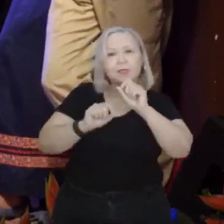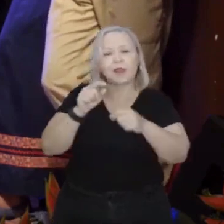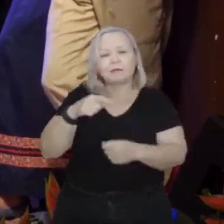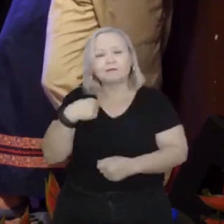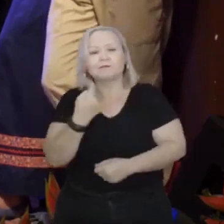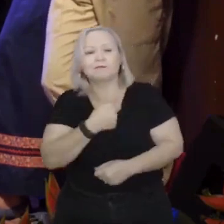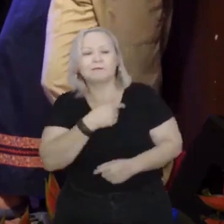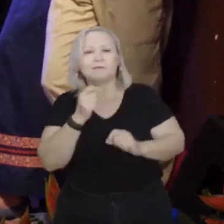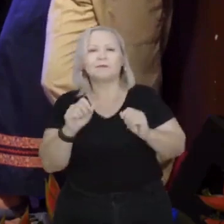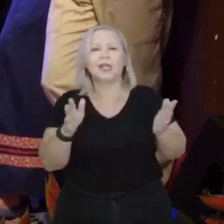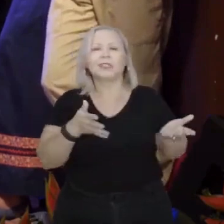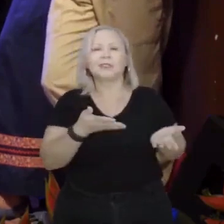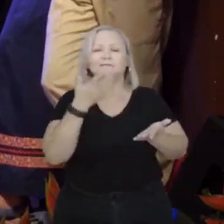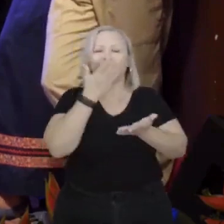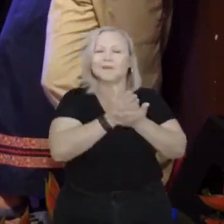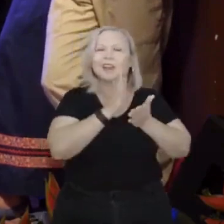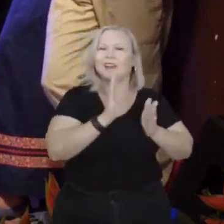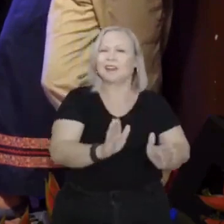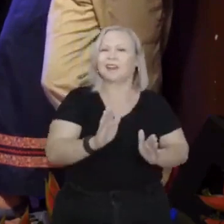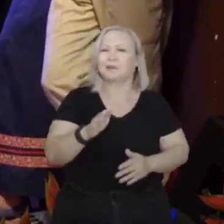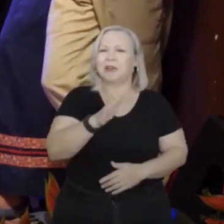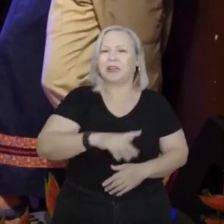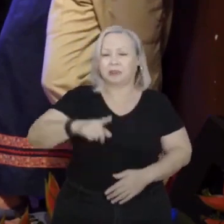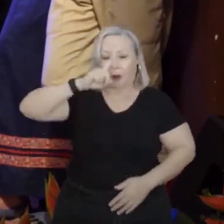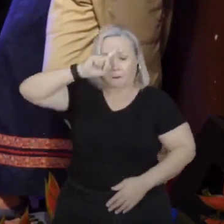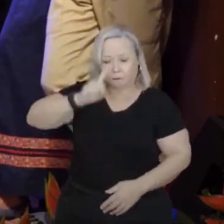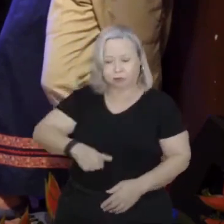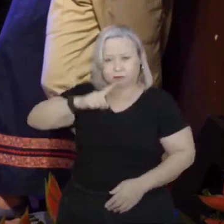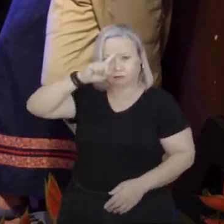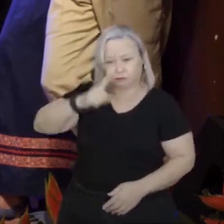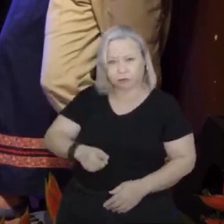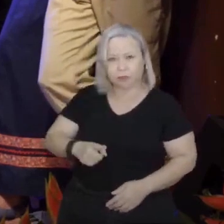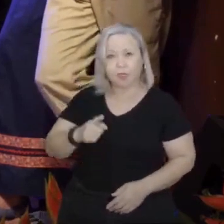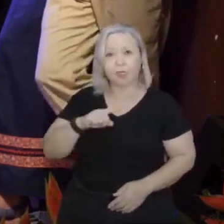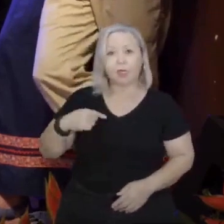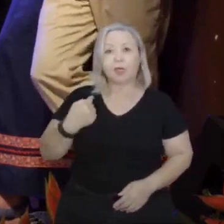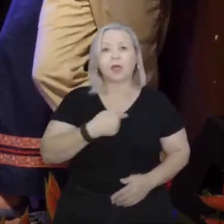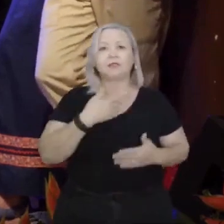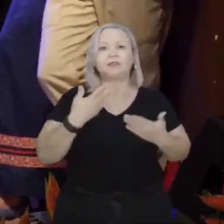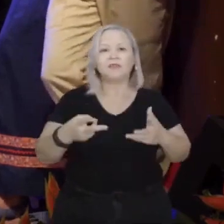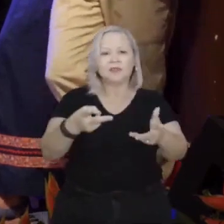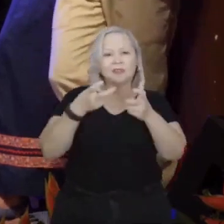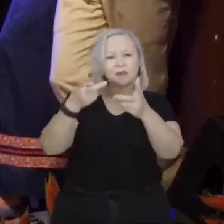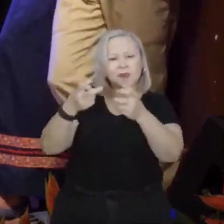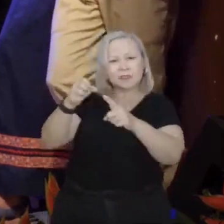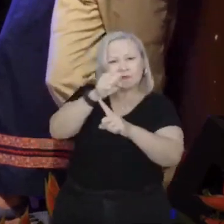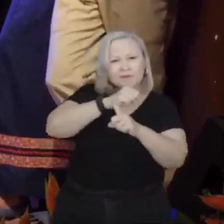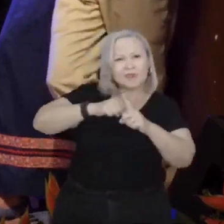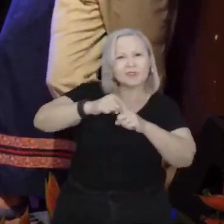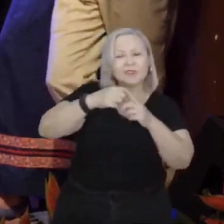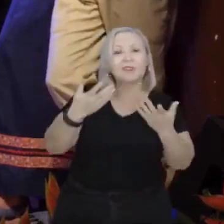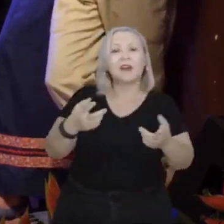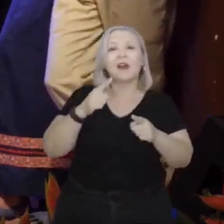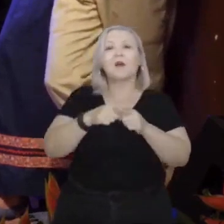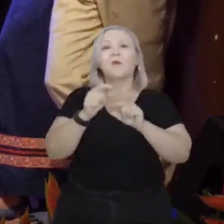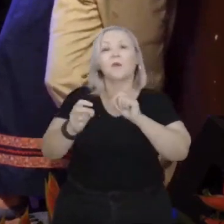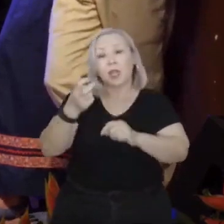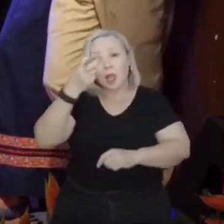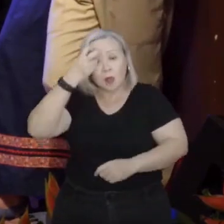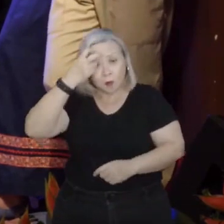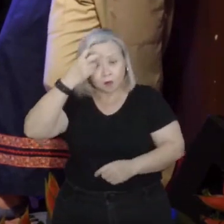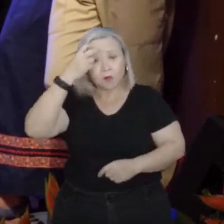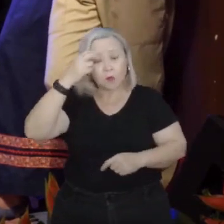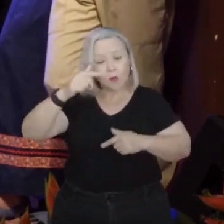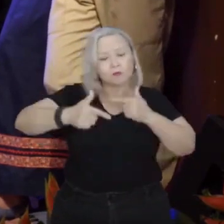extirpar todo o autoritarismo da nossa visão de sociedade, porque é a cultura que trabalha com a